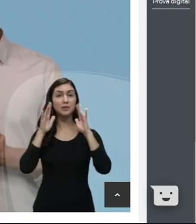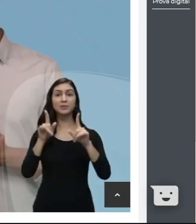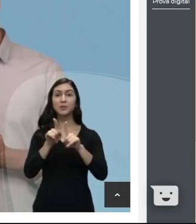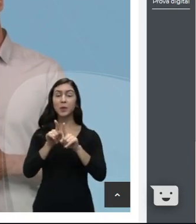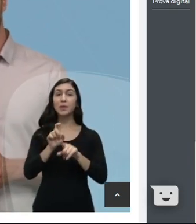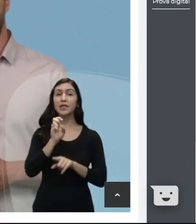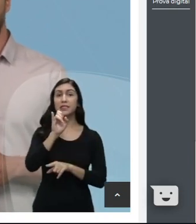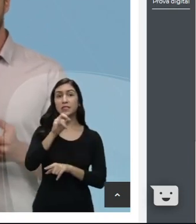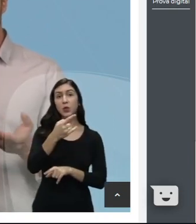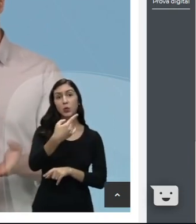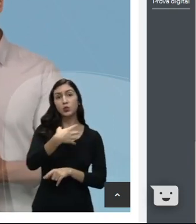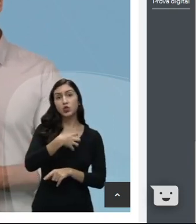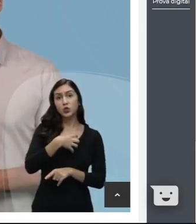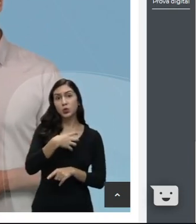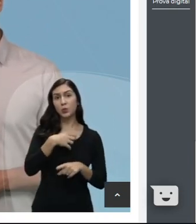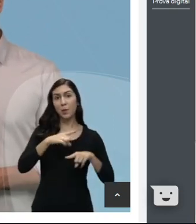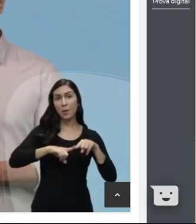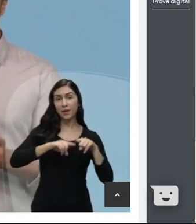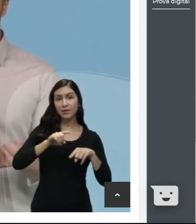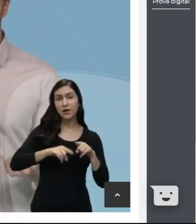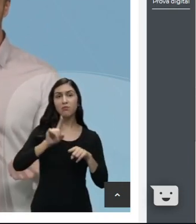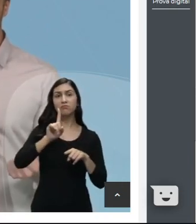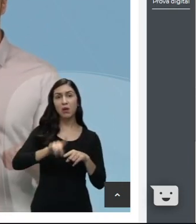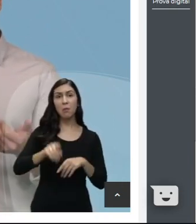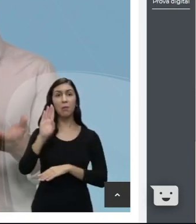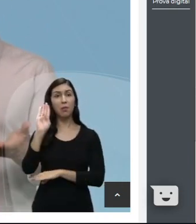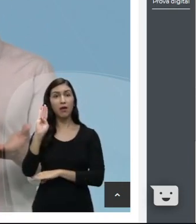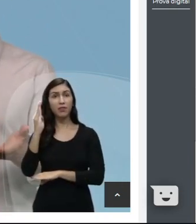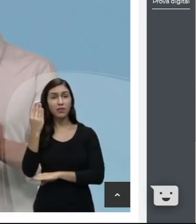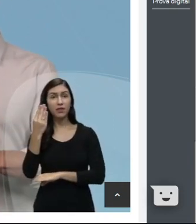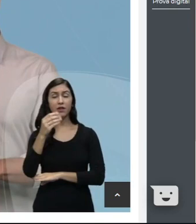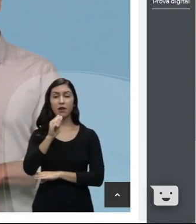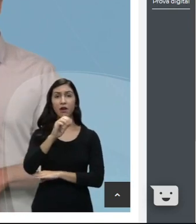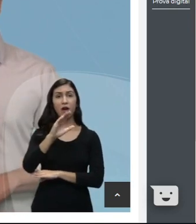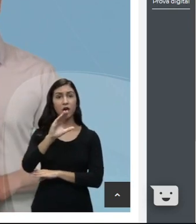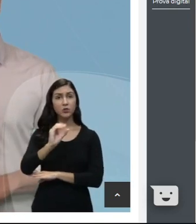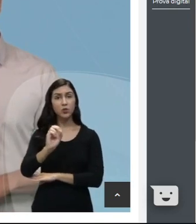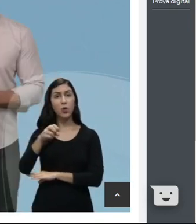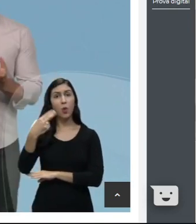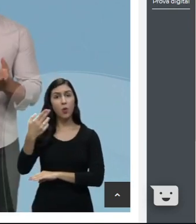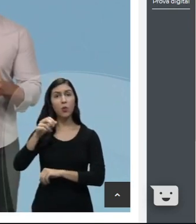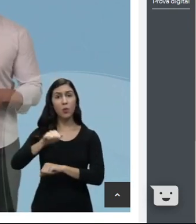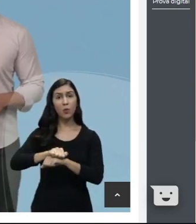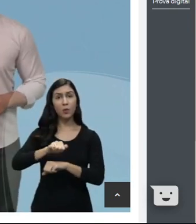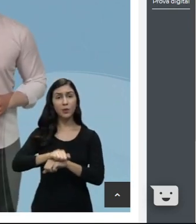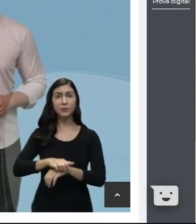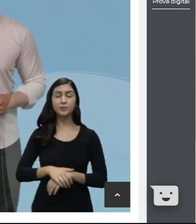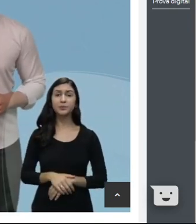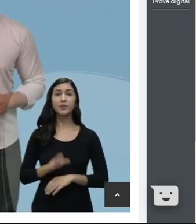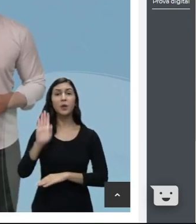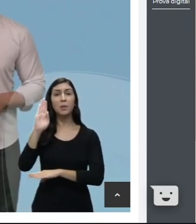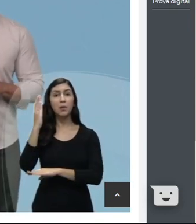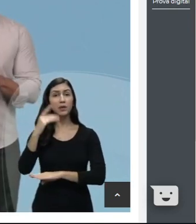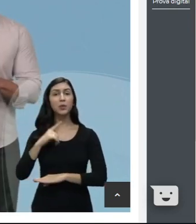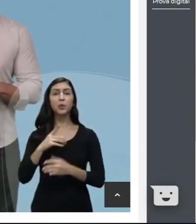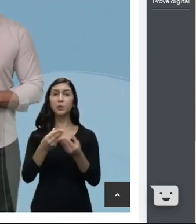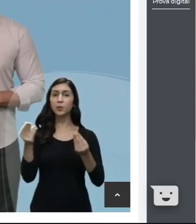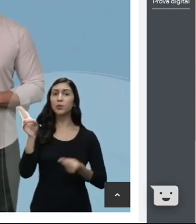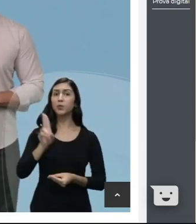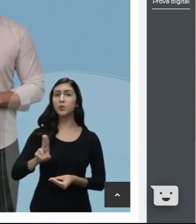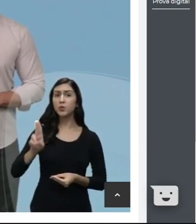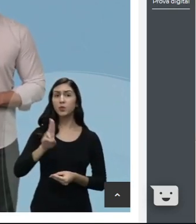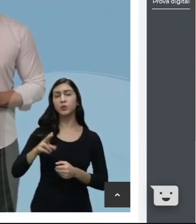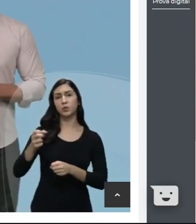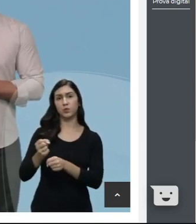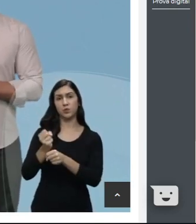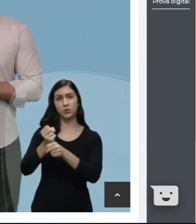é se o tipo de material desses elementos é de madeira, aço ou concreto. A madeira tem muitos usos na construção